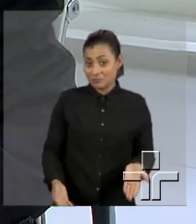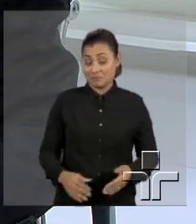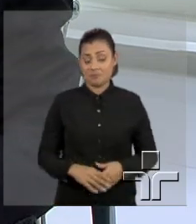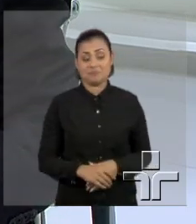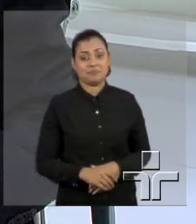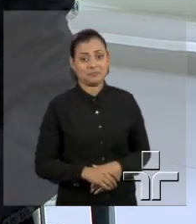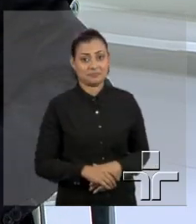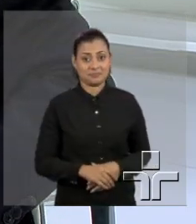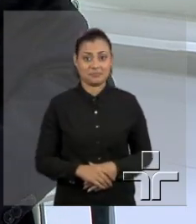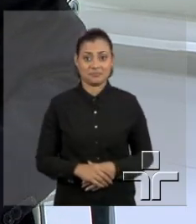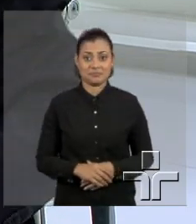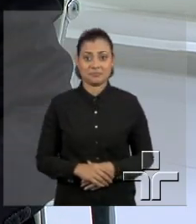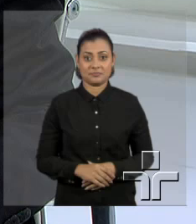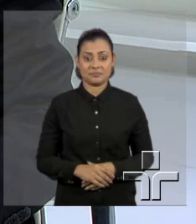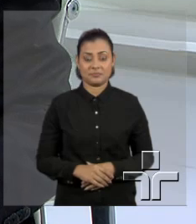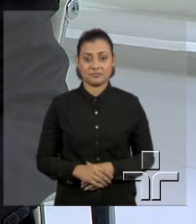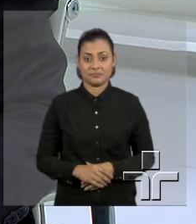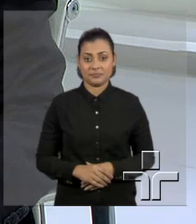Olha,